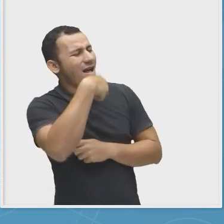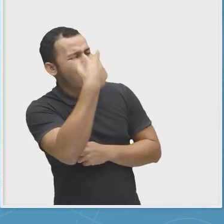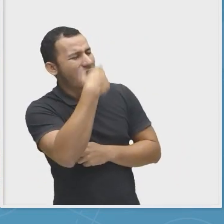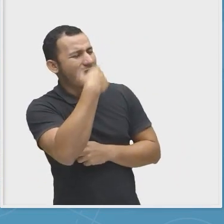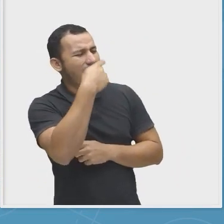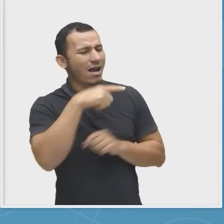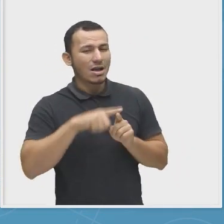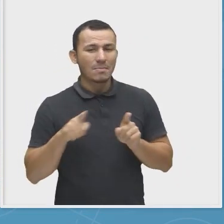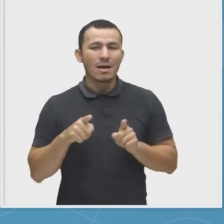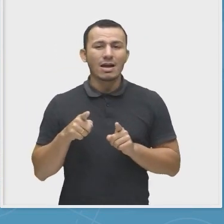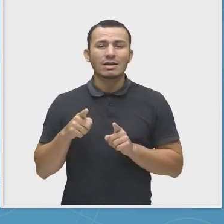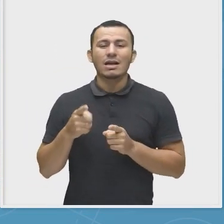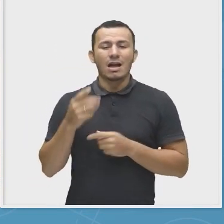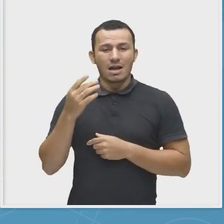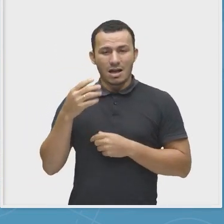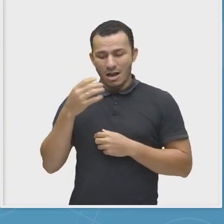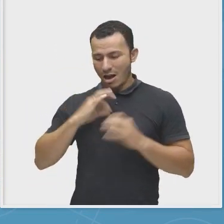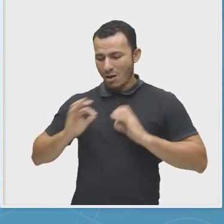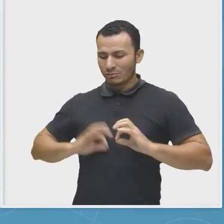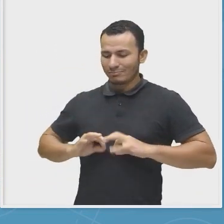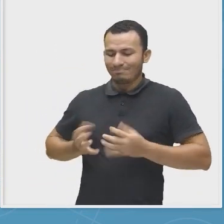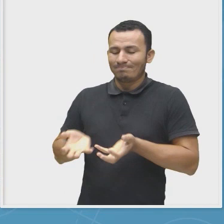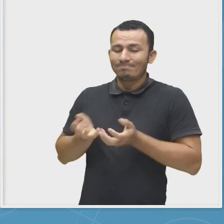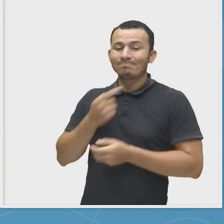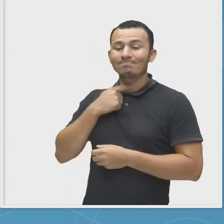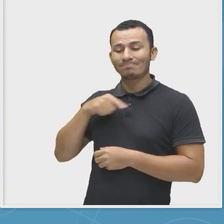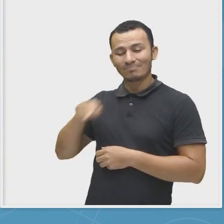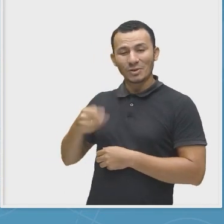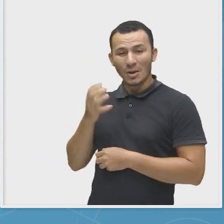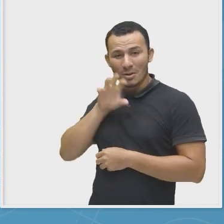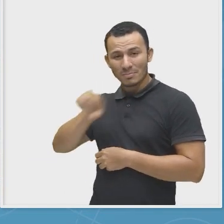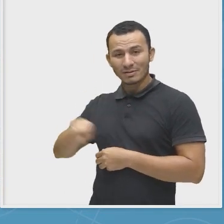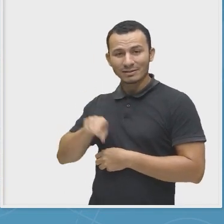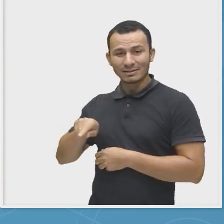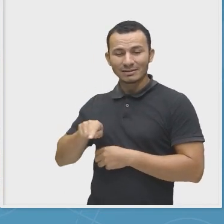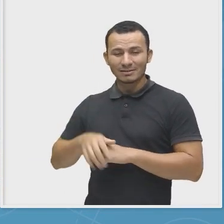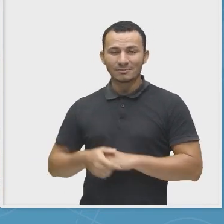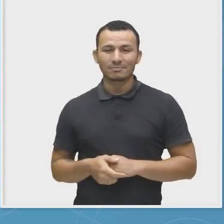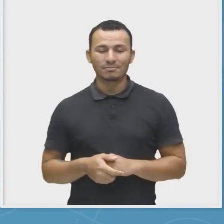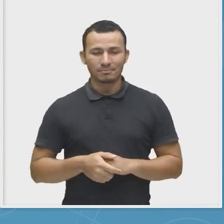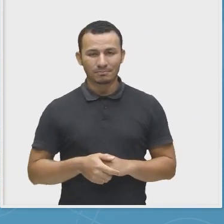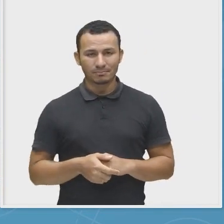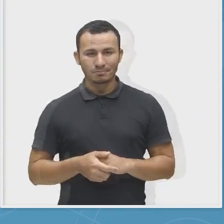parecia inflexível. Simão então lembrou que